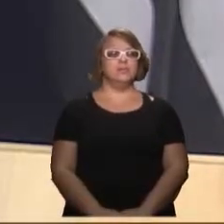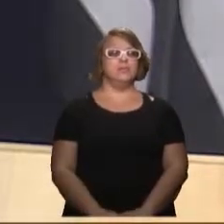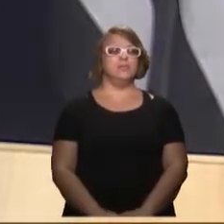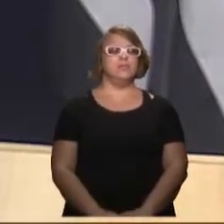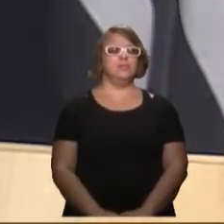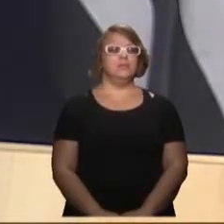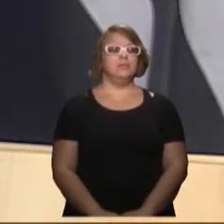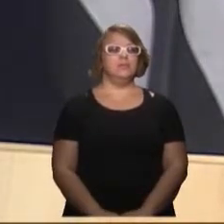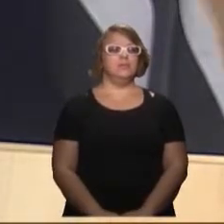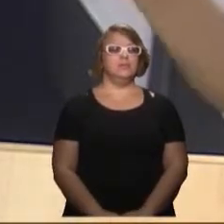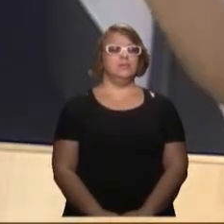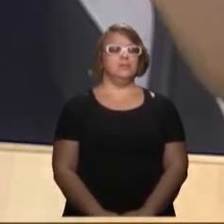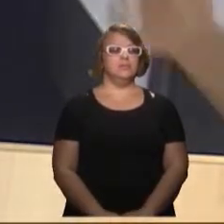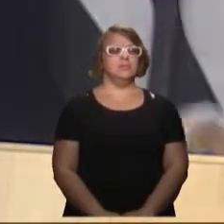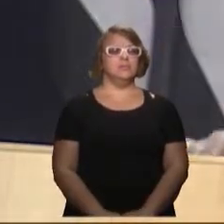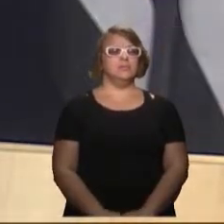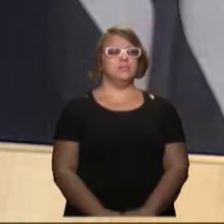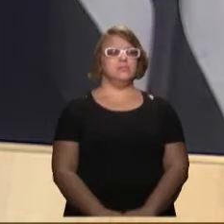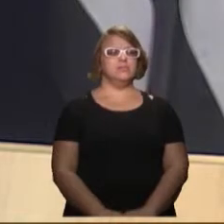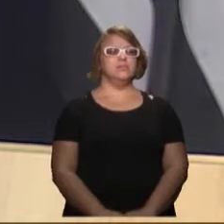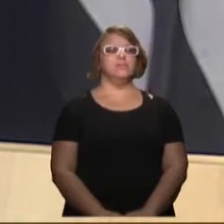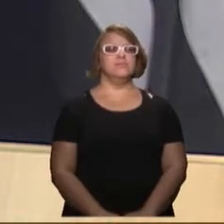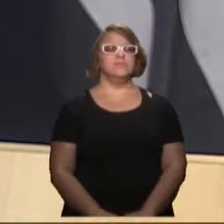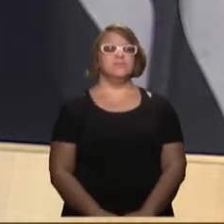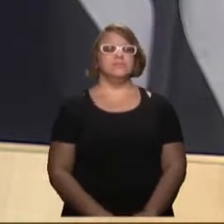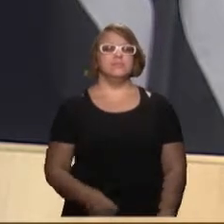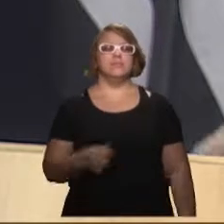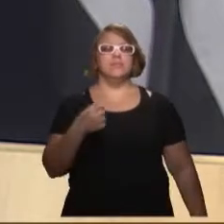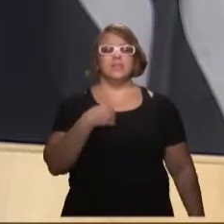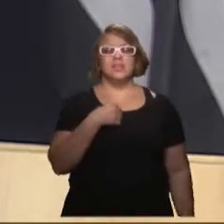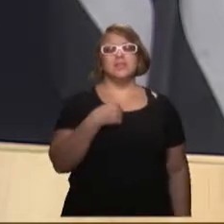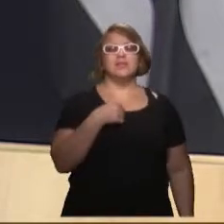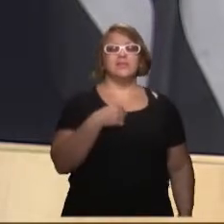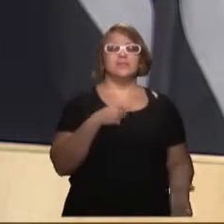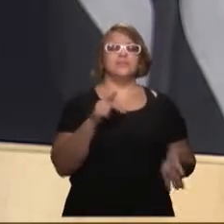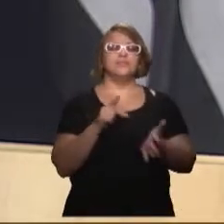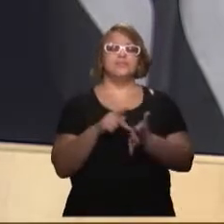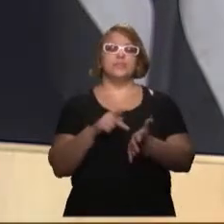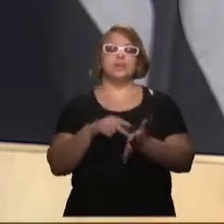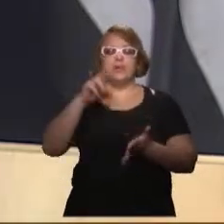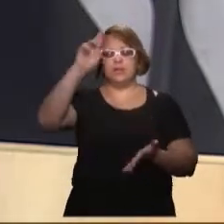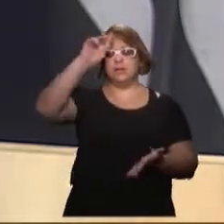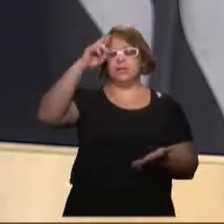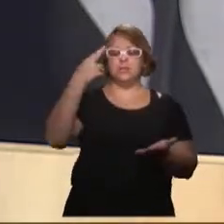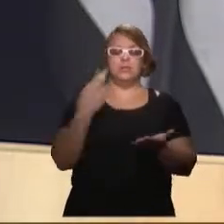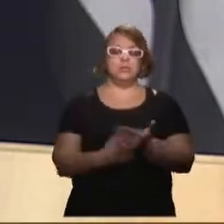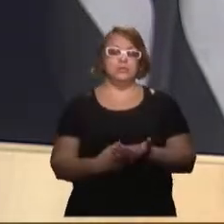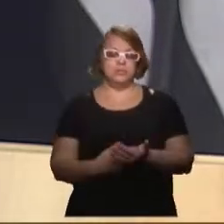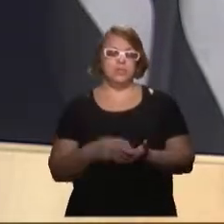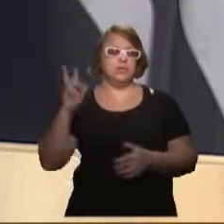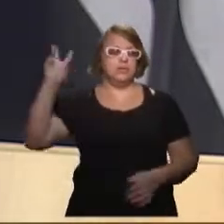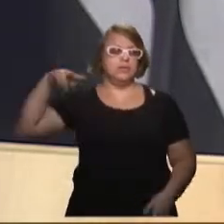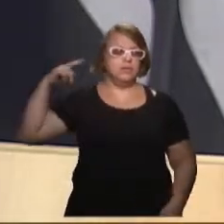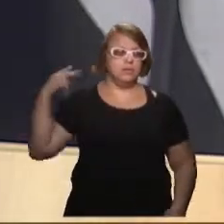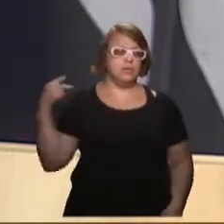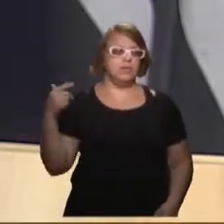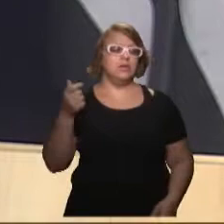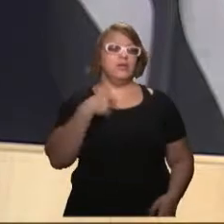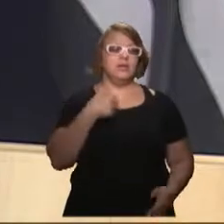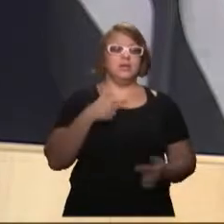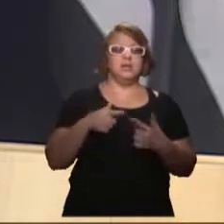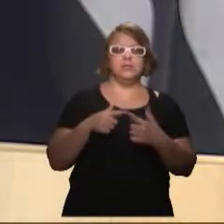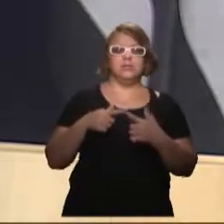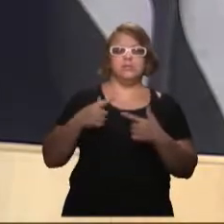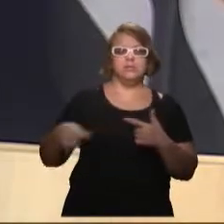Então, eu, sinceramente, com respeito ao vereador Douglas Carbone, que é meu irmão, mas eu sou contrário a